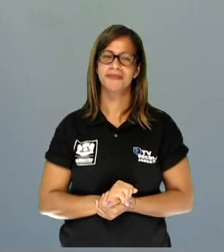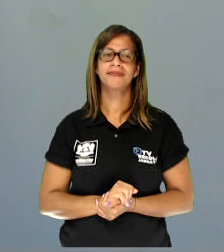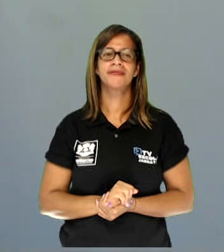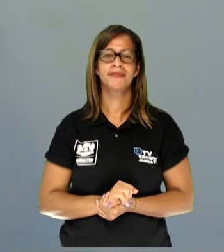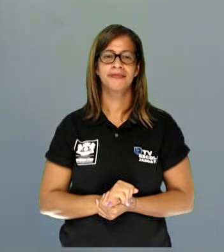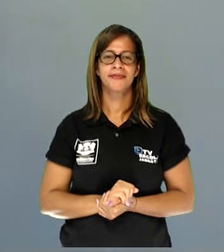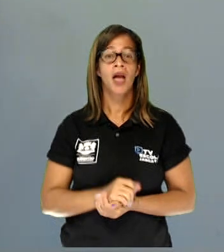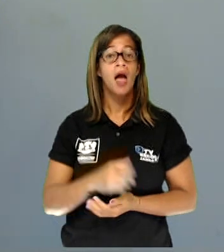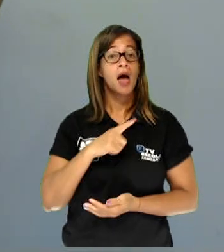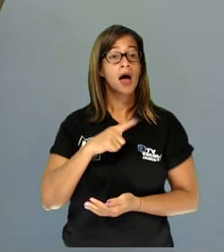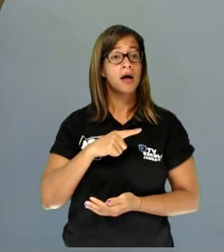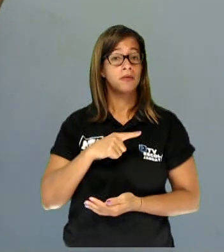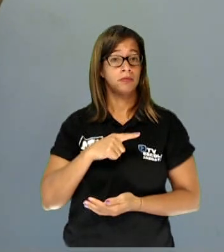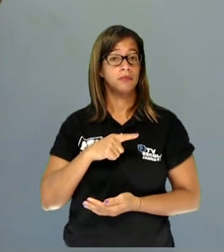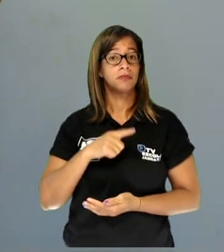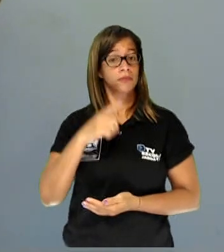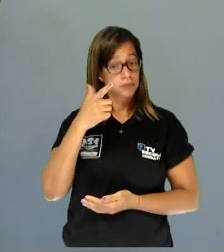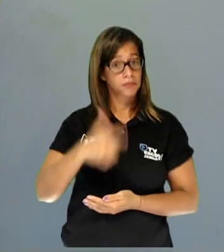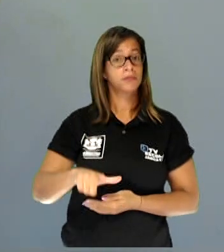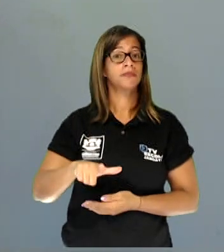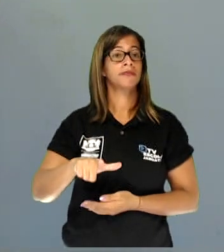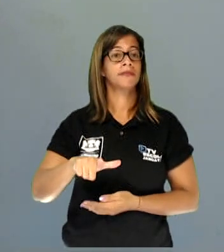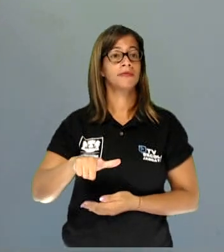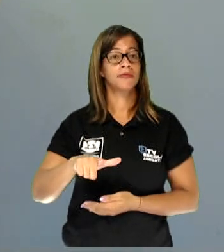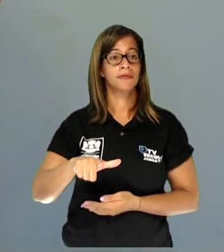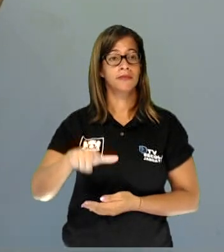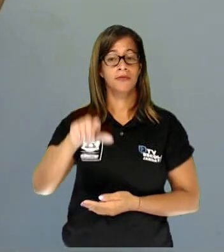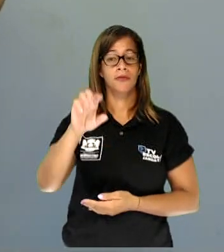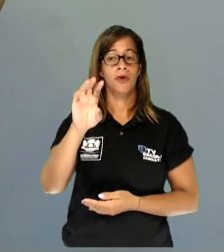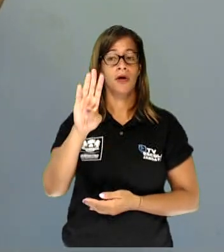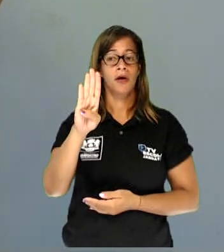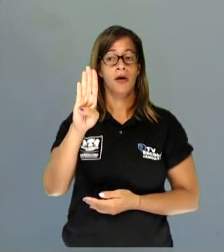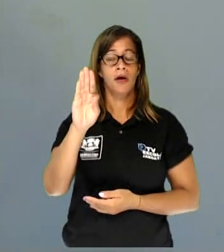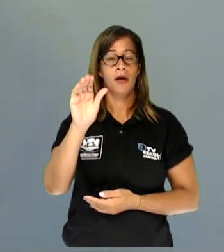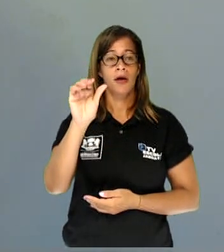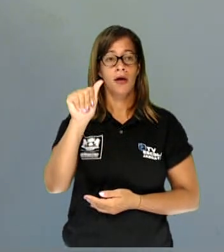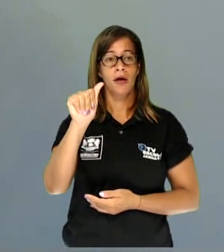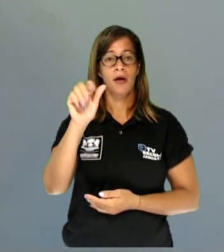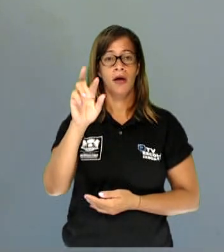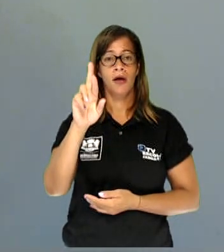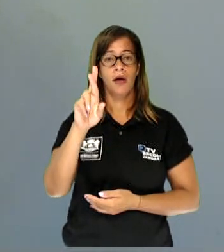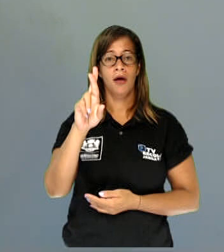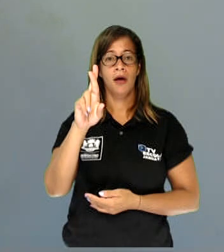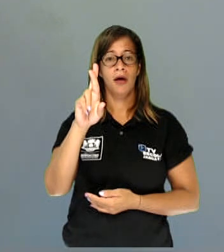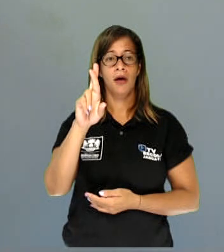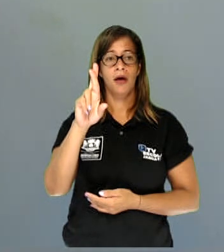mais A? Tem mais A, sim. É o T e o A, tá?